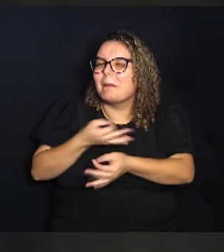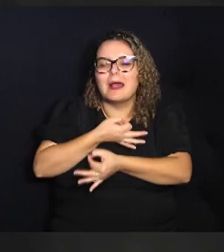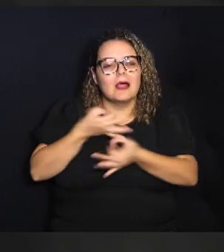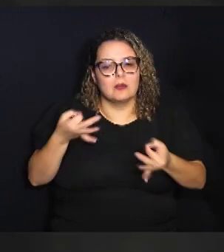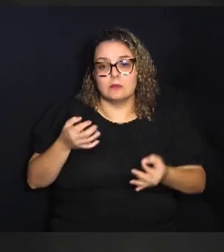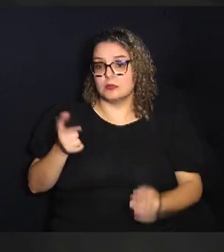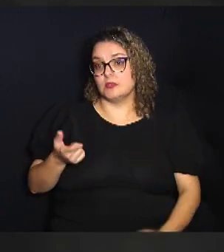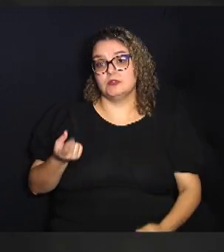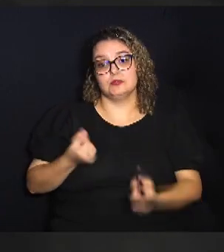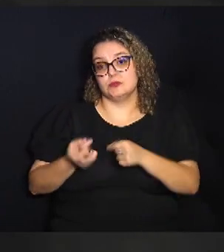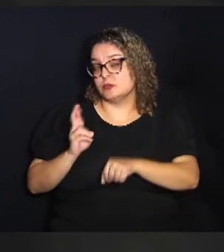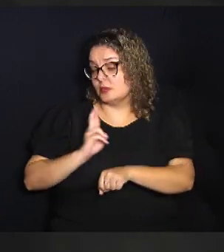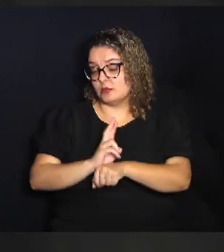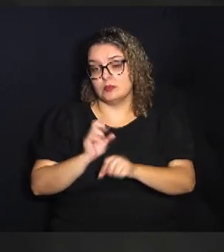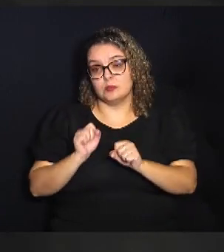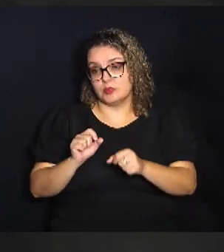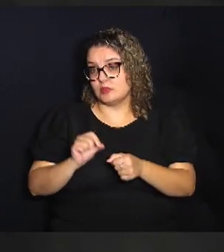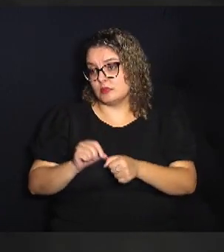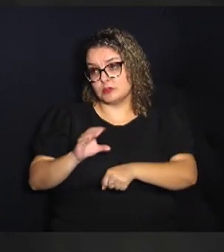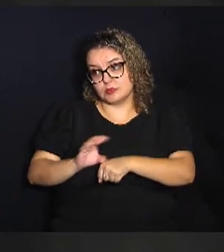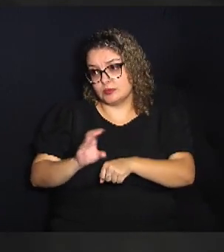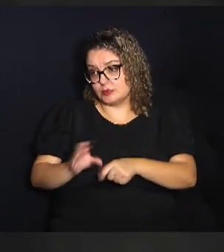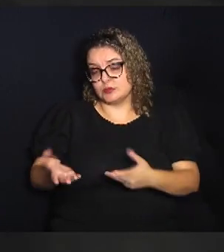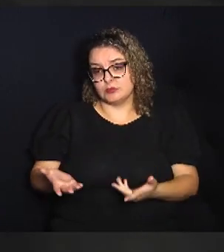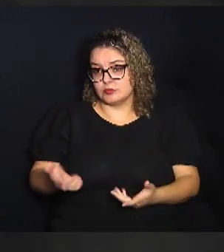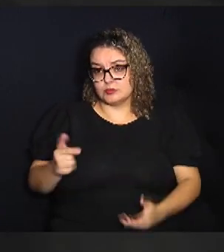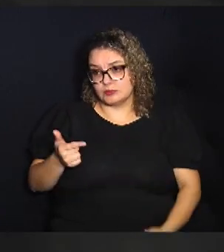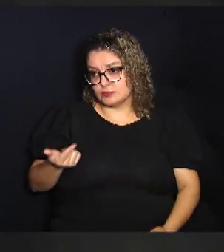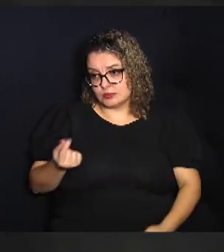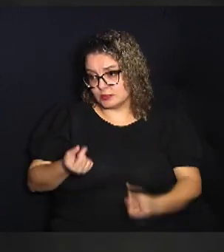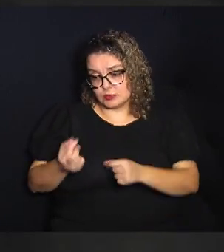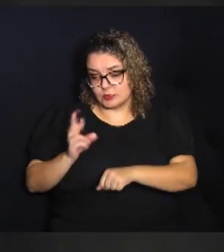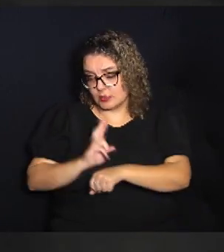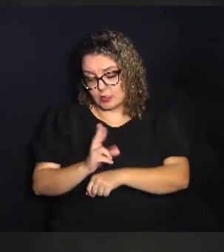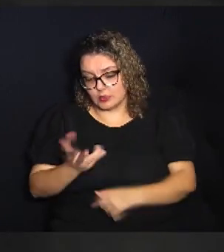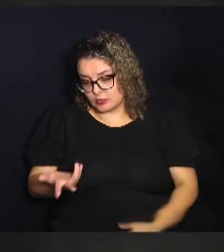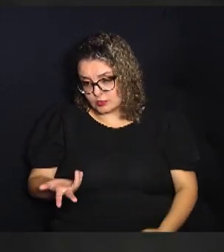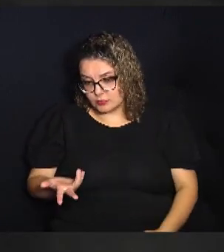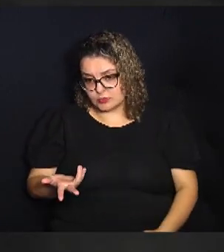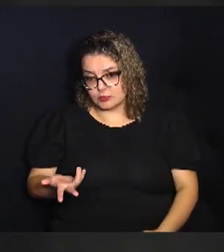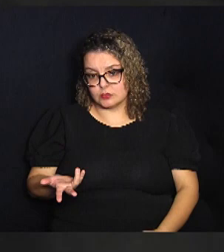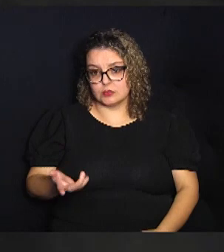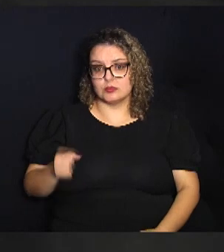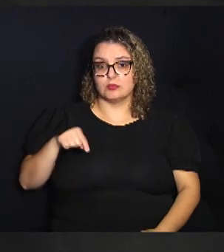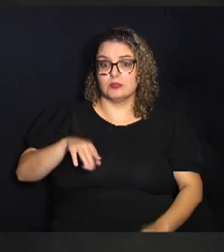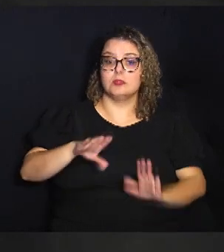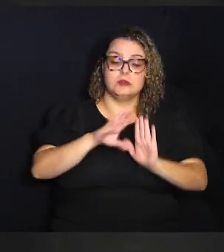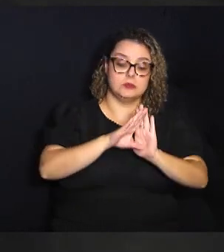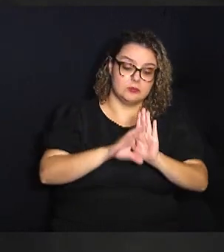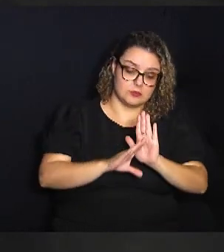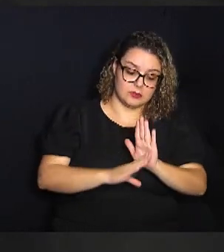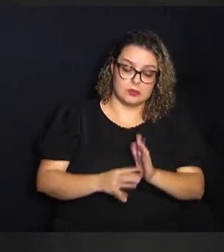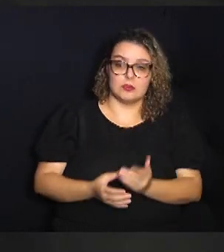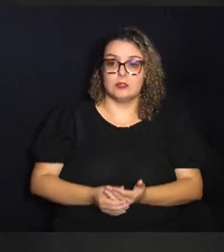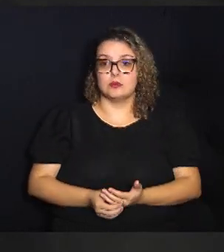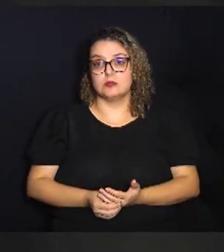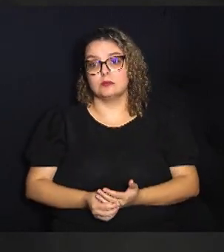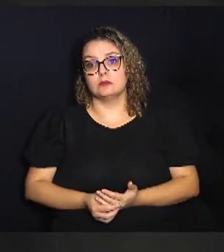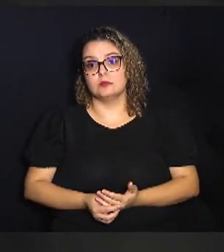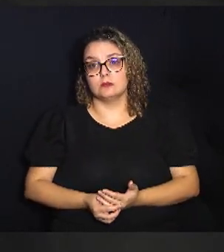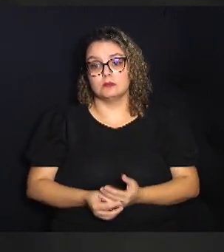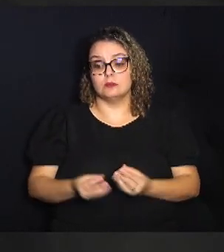tem o recurso para poder fazer um curso. Não tem um recurso. Então, esse programa, ele